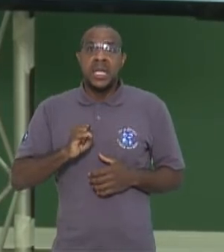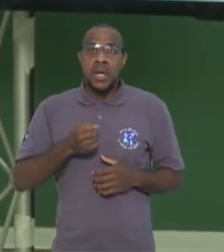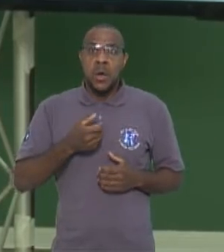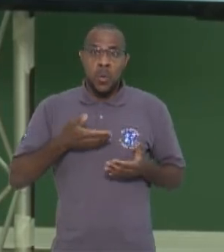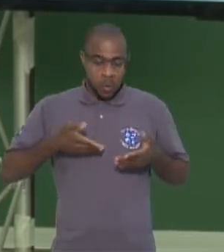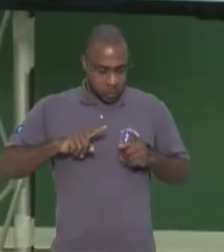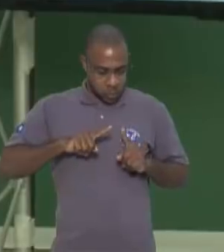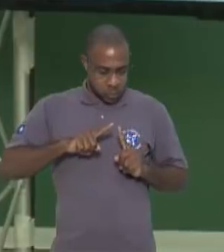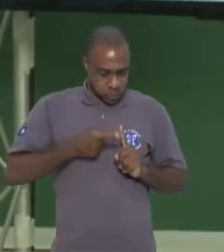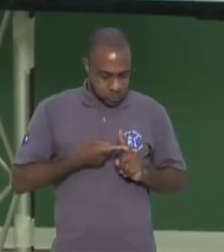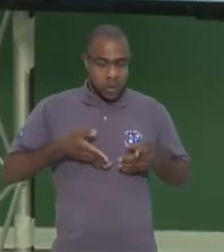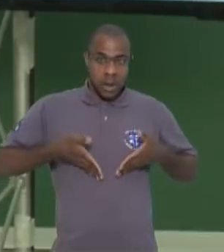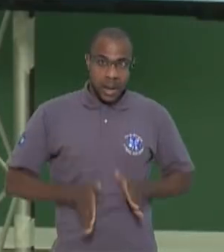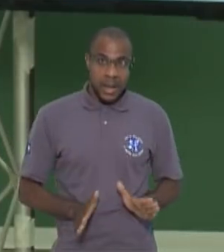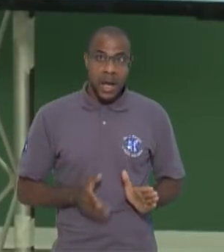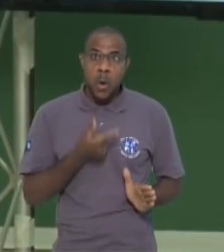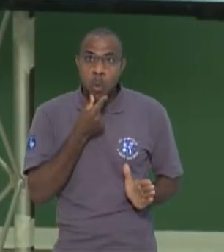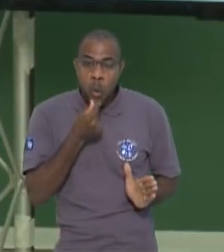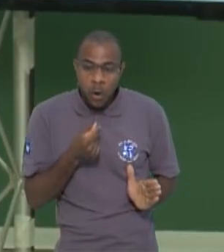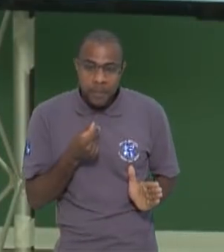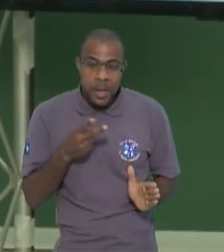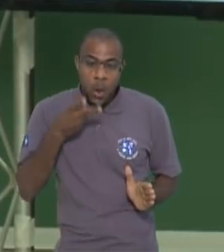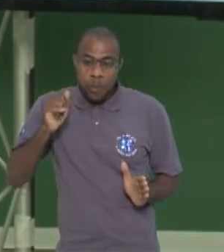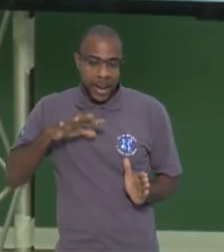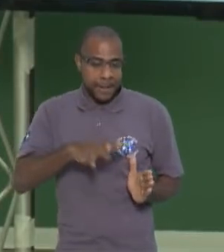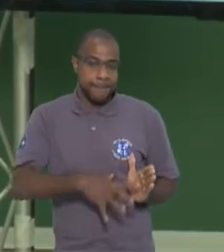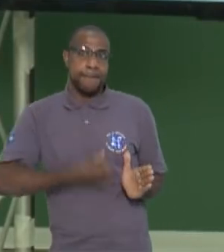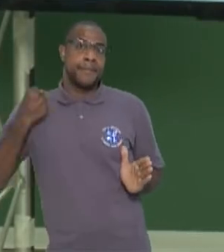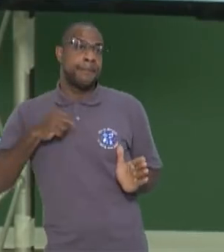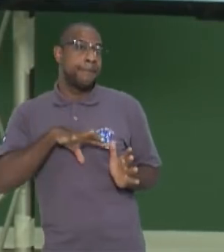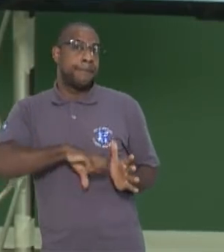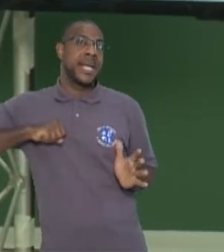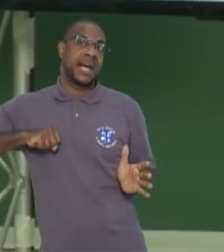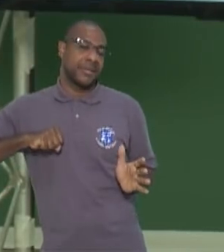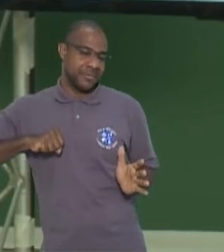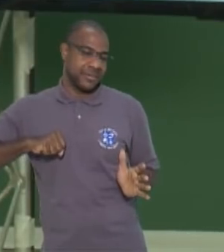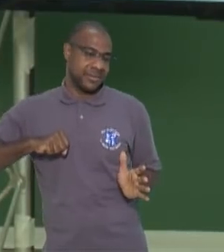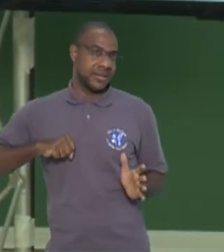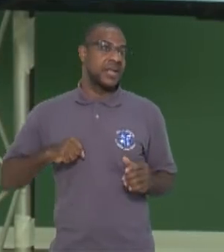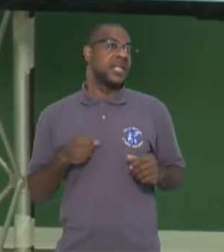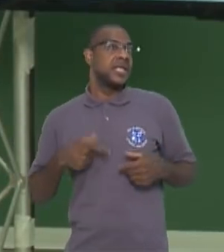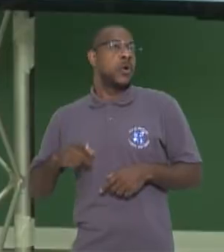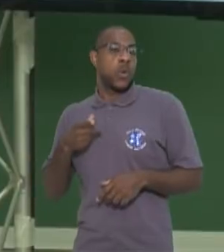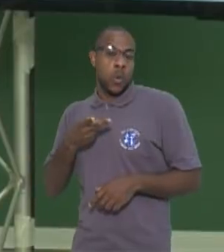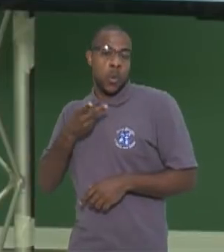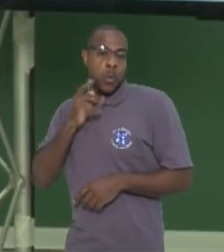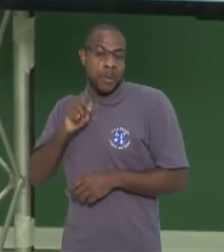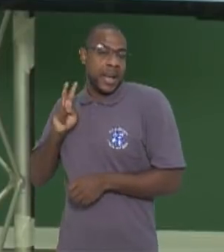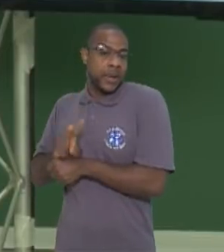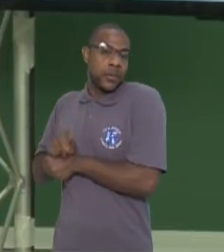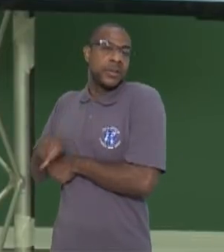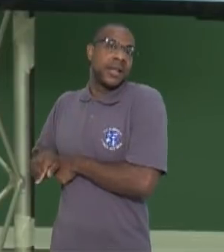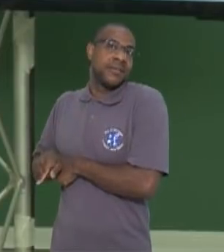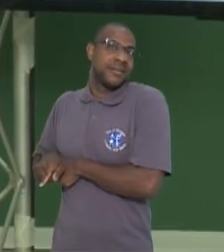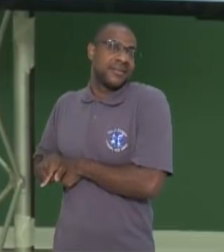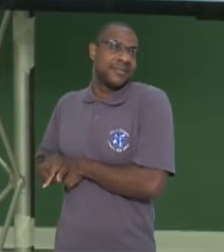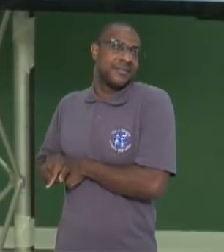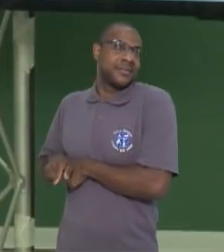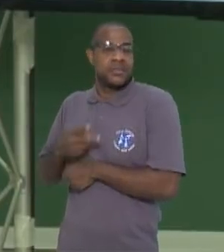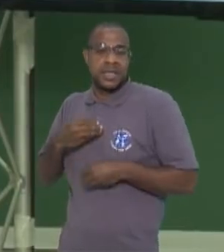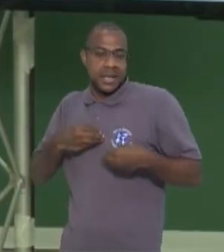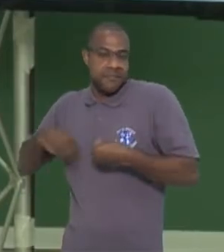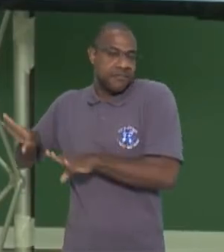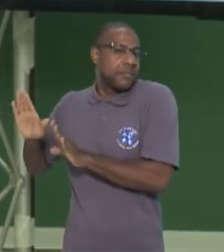pop, né, que eu disse. Então, assim, essa lenda, que algumas etnias indígenas do Brasil,